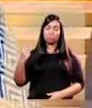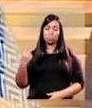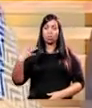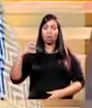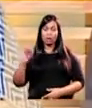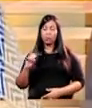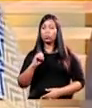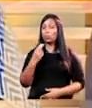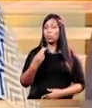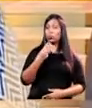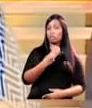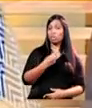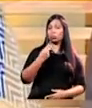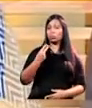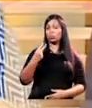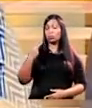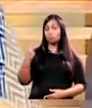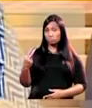3222-5140 ou